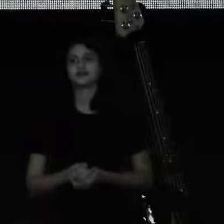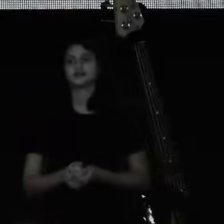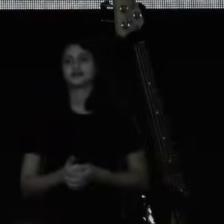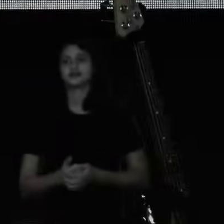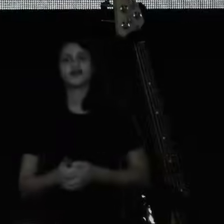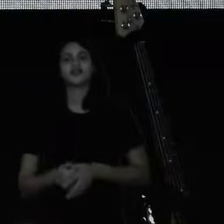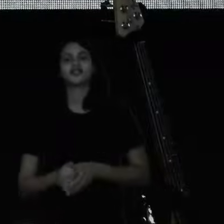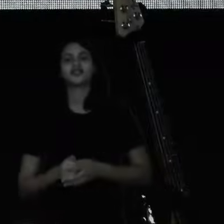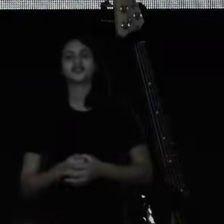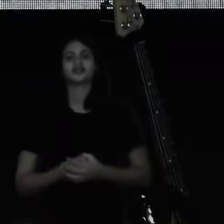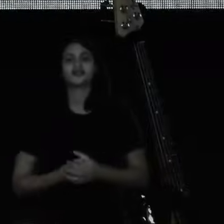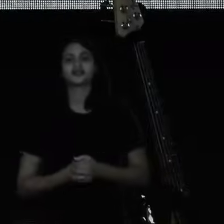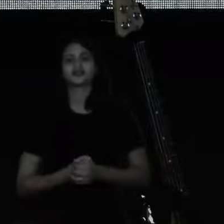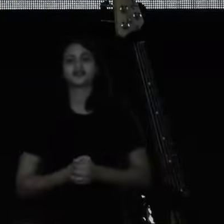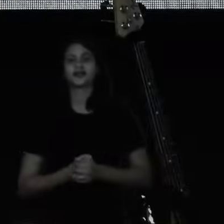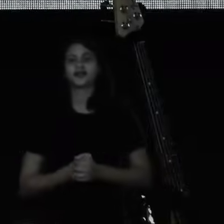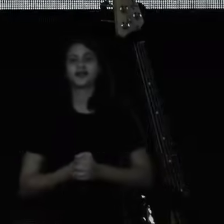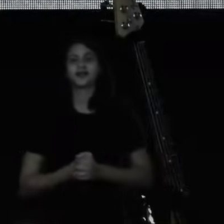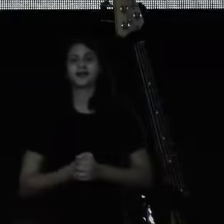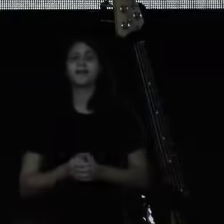Mas os seus irmãos se levantaram